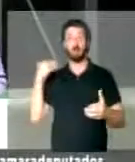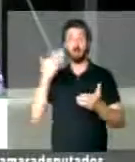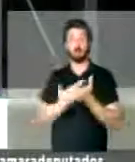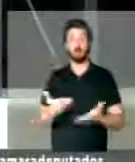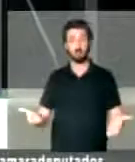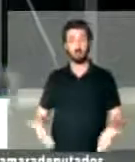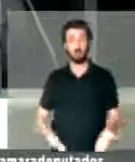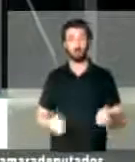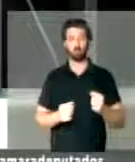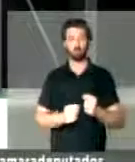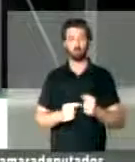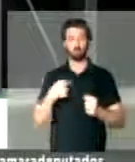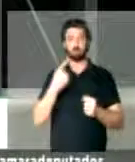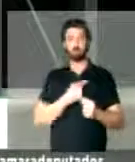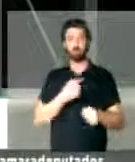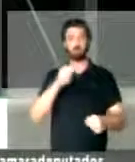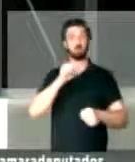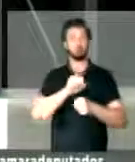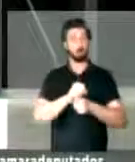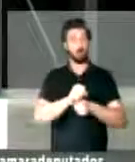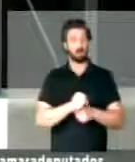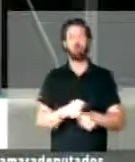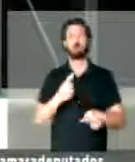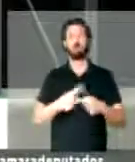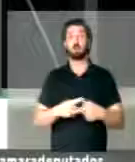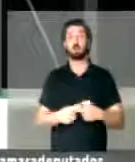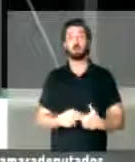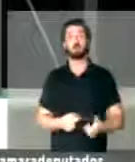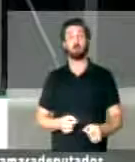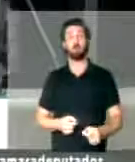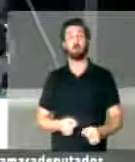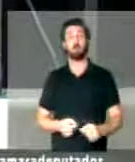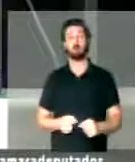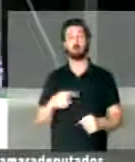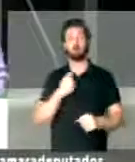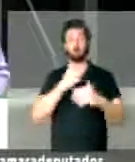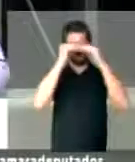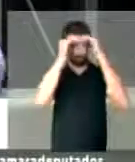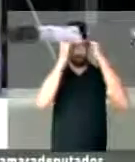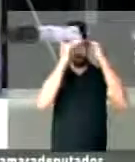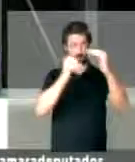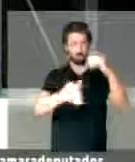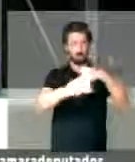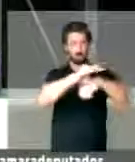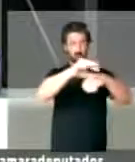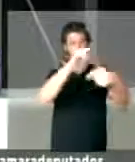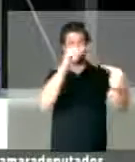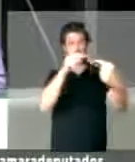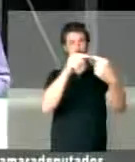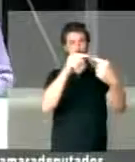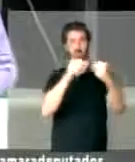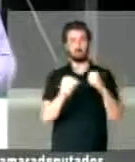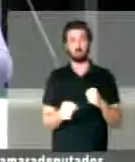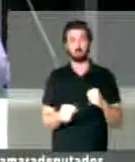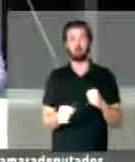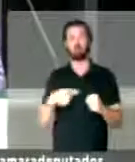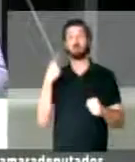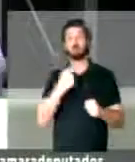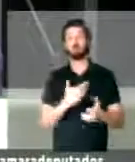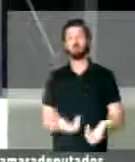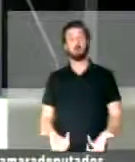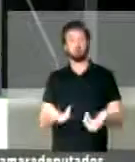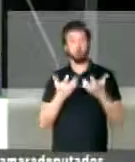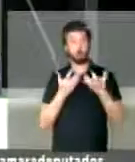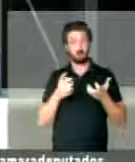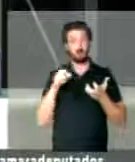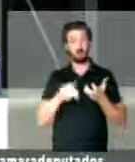então. Nós estamos parando porque nós respeitamos a Constituição brasileira e queremos que